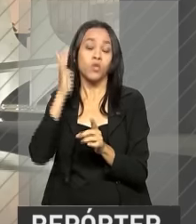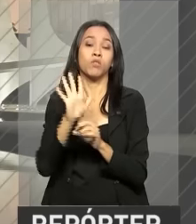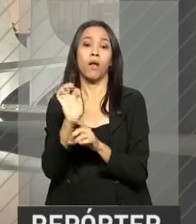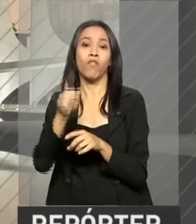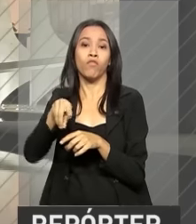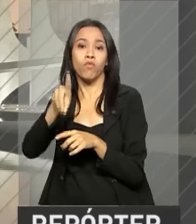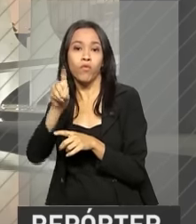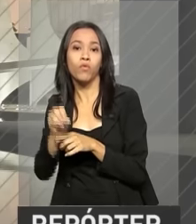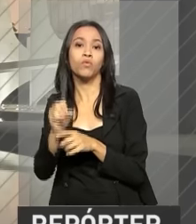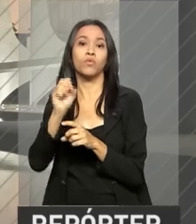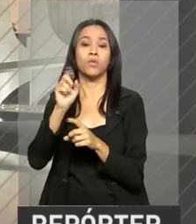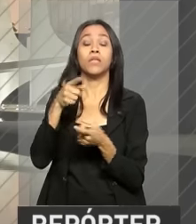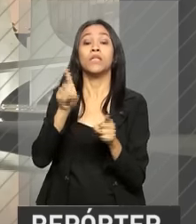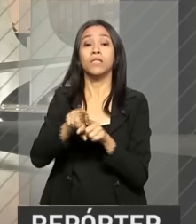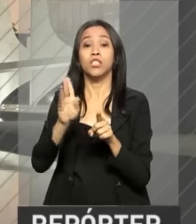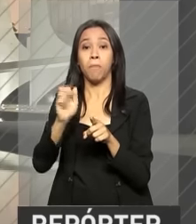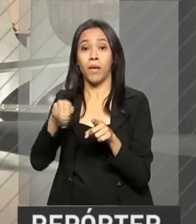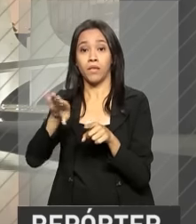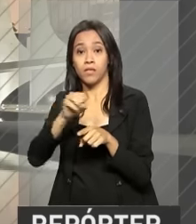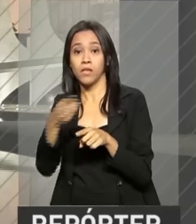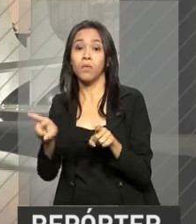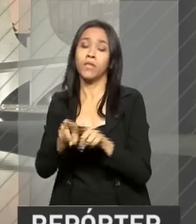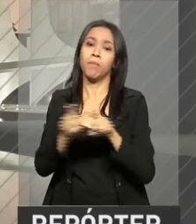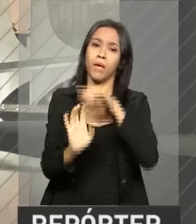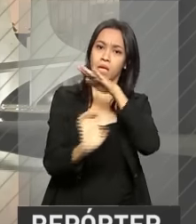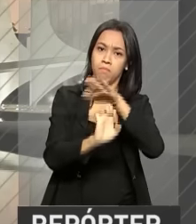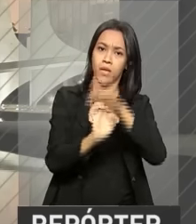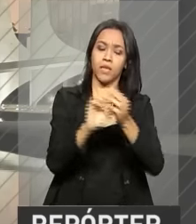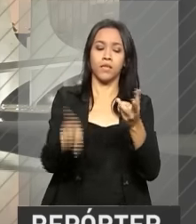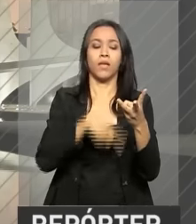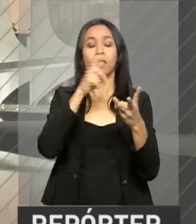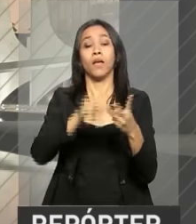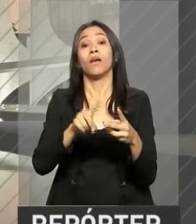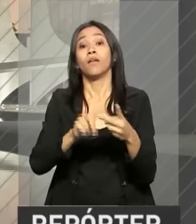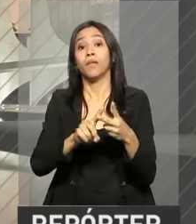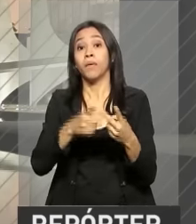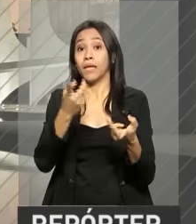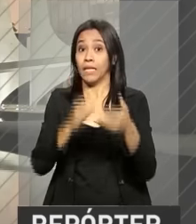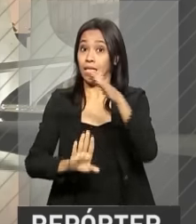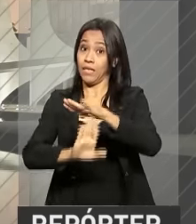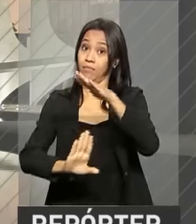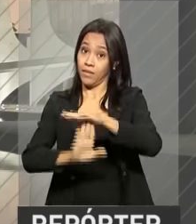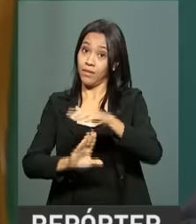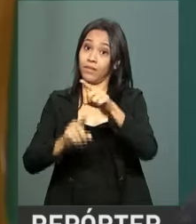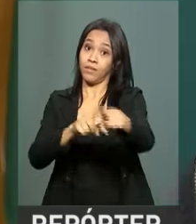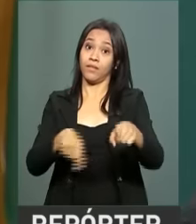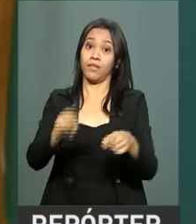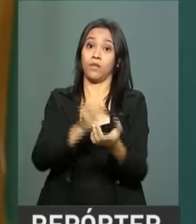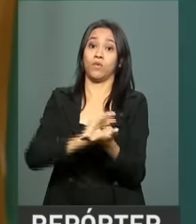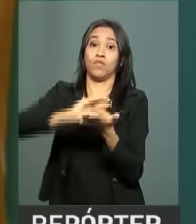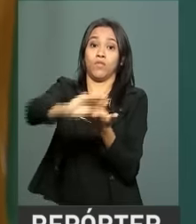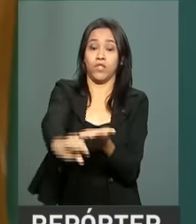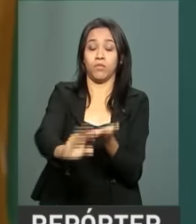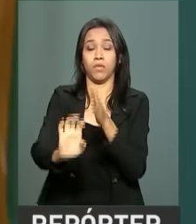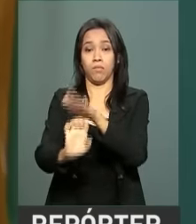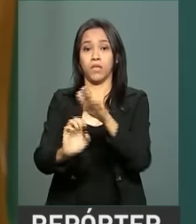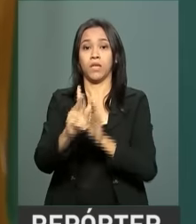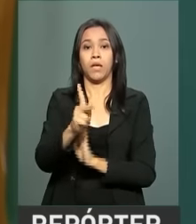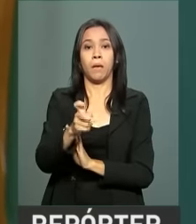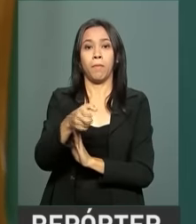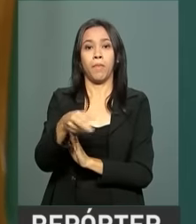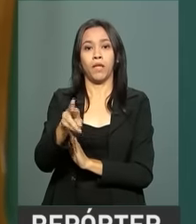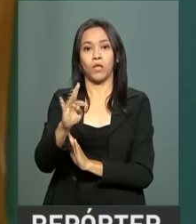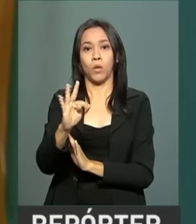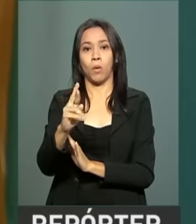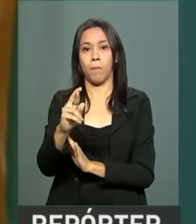estatais e o que flexibiliza a participação da Petrobras em investimentos no pral a recuperação de